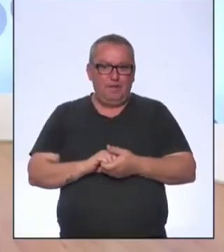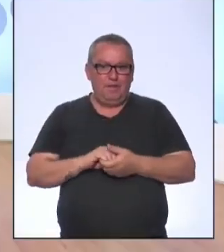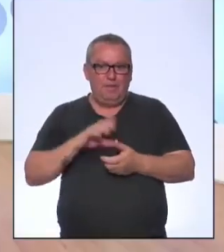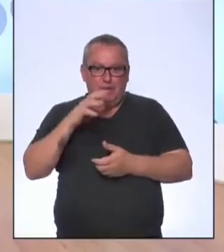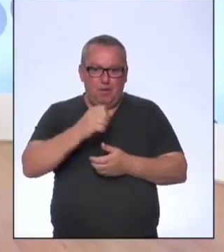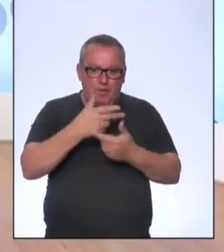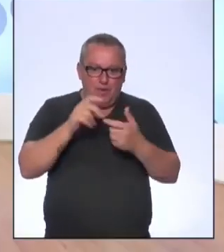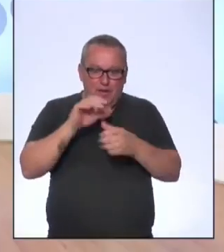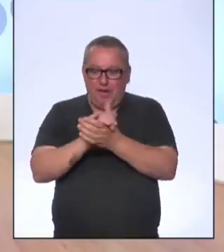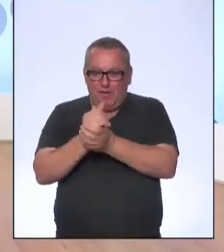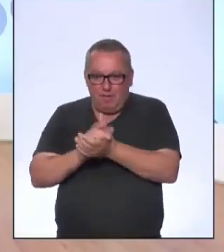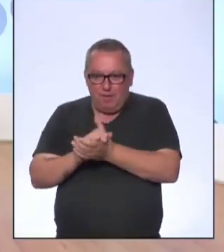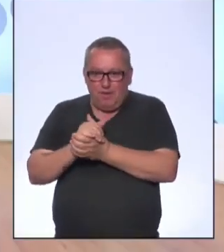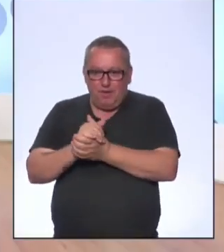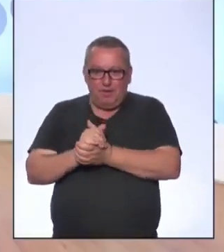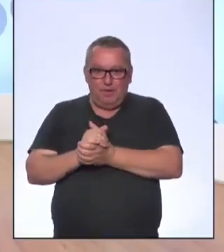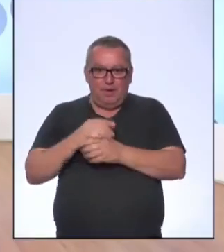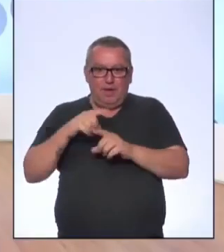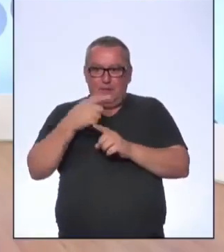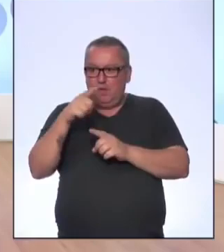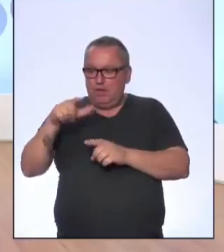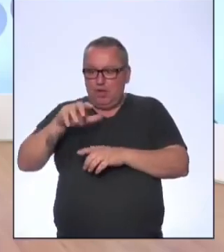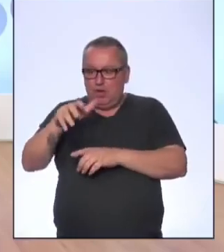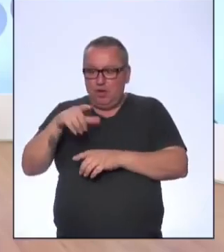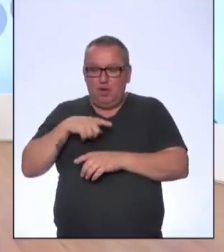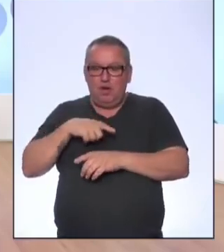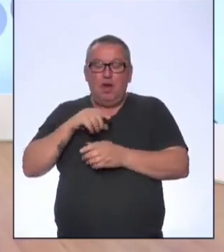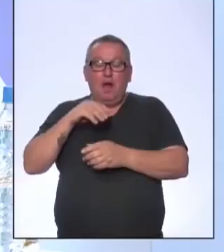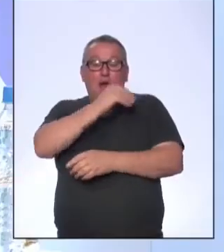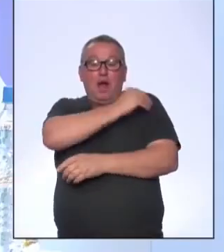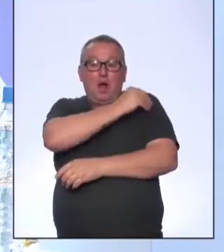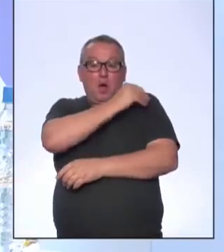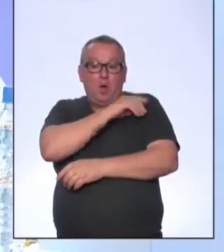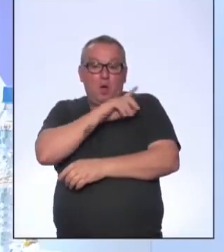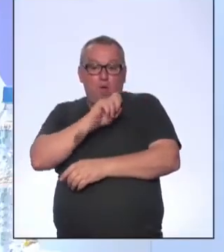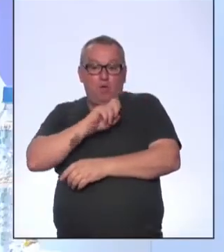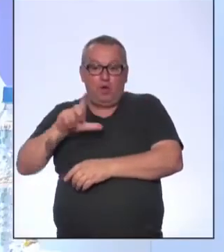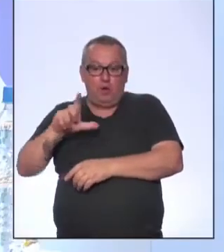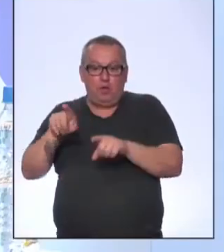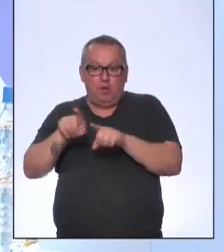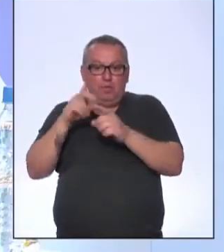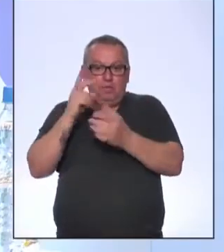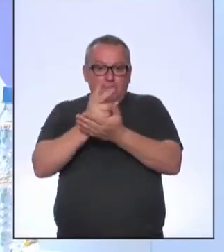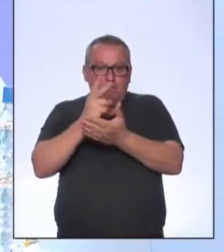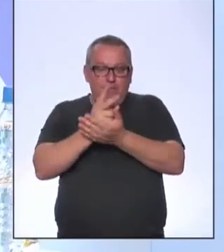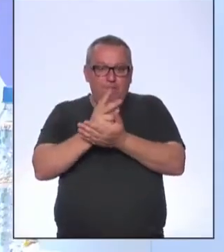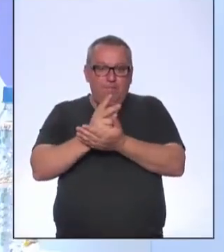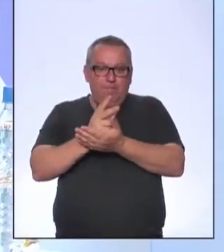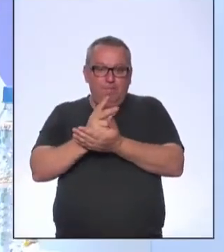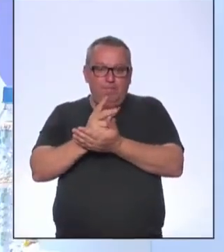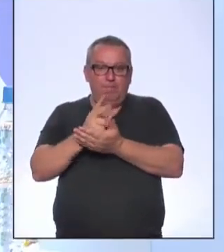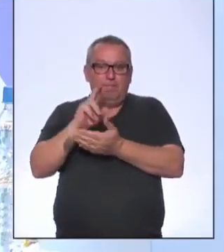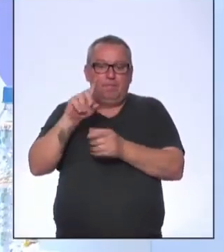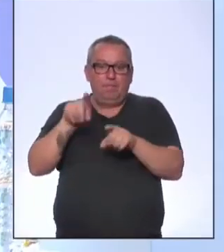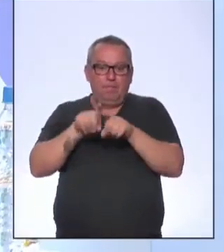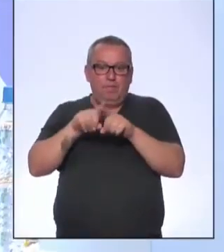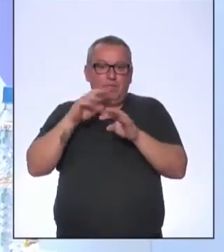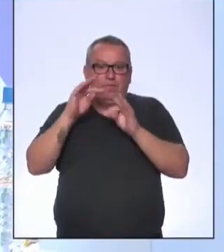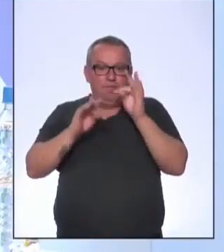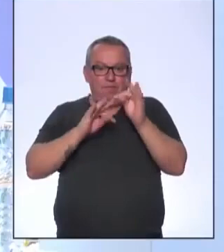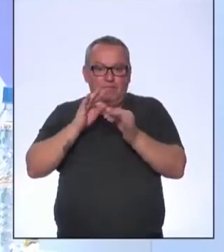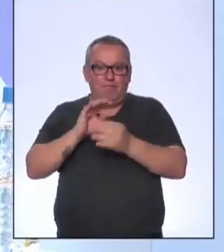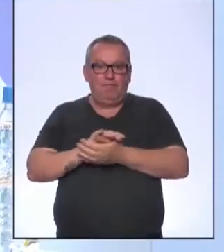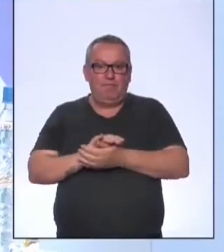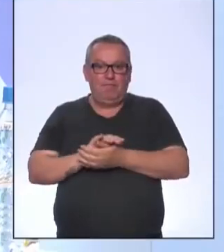coisa, lava a mão. Ah, mas não tem torneira. Pega o álcool gel. E tem também, do mesmo jeito que você lava a mão, você também tem uma técnica de passar o álcool